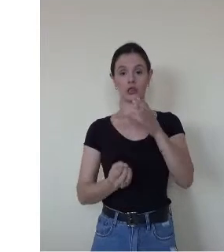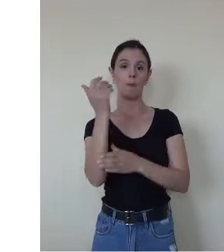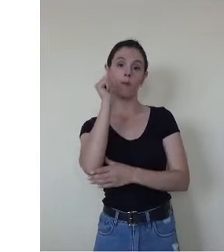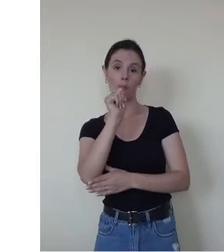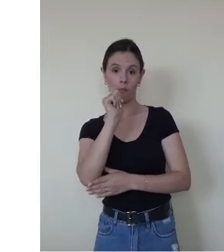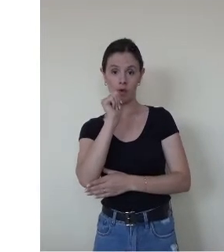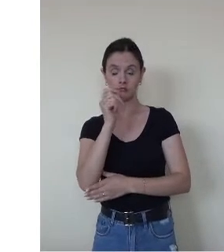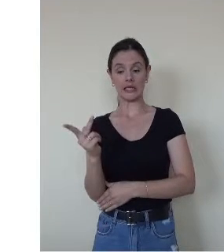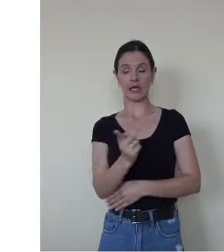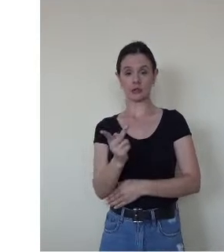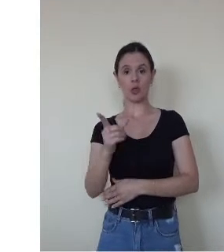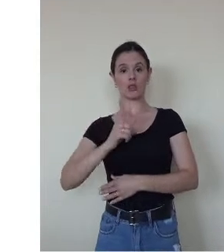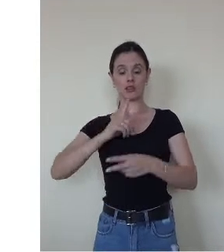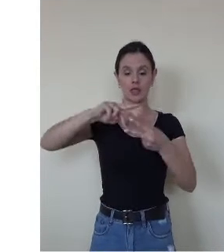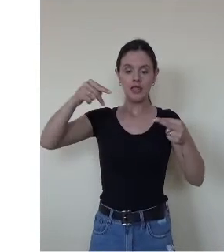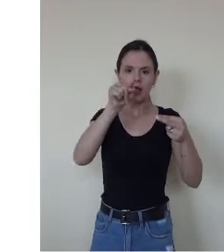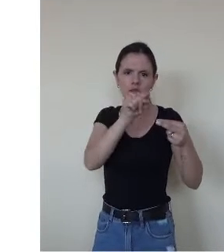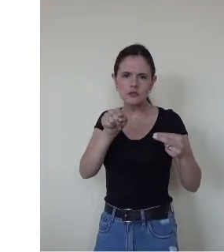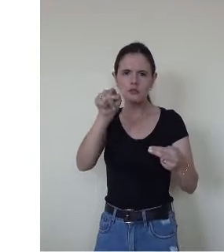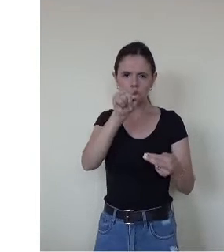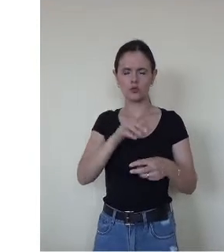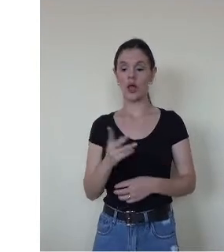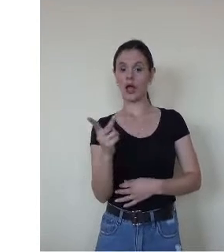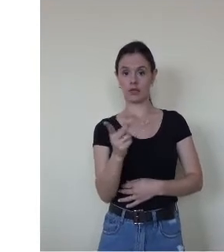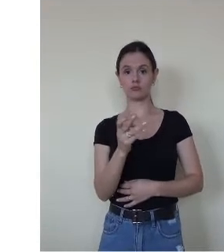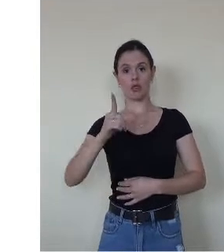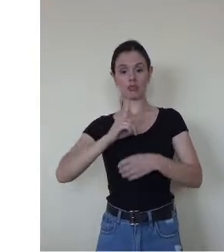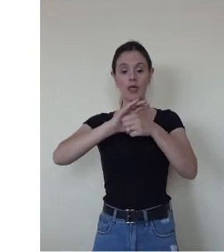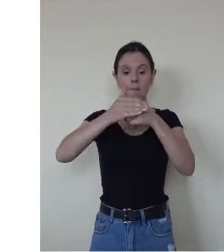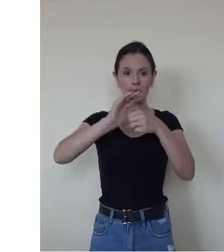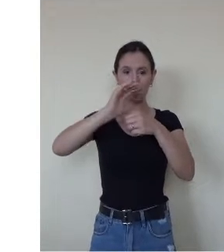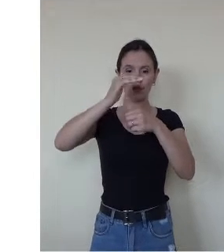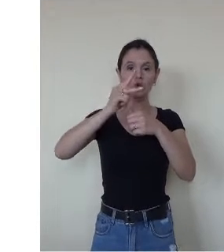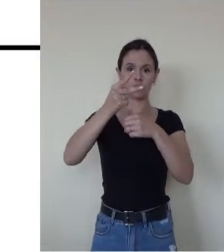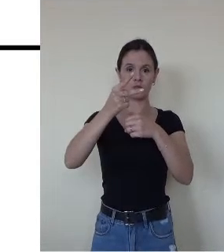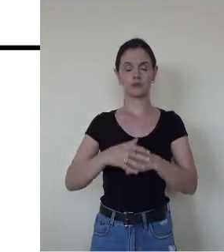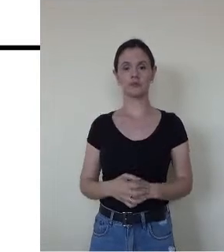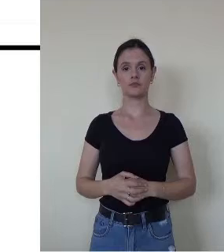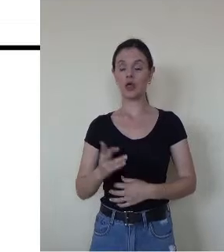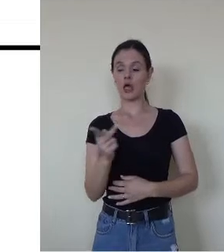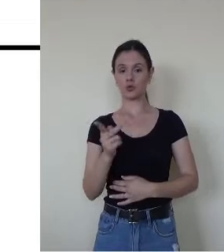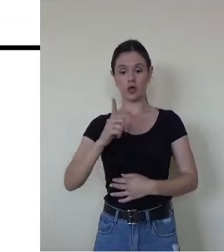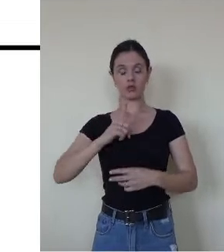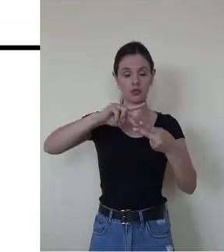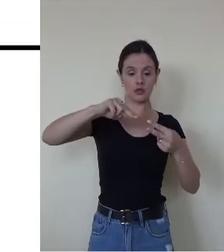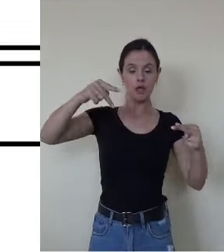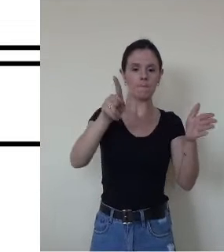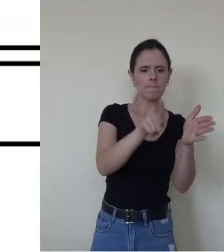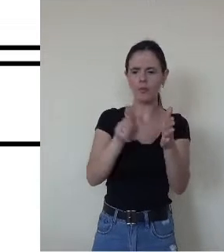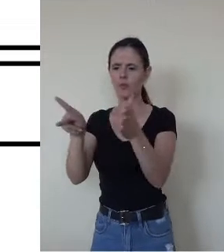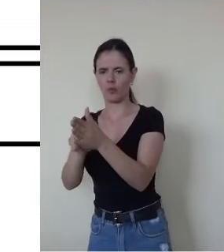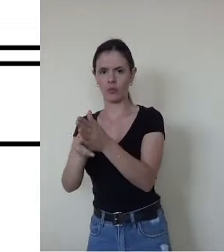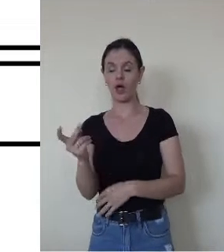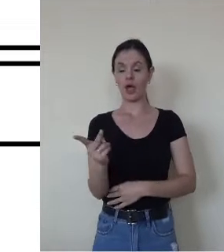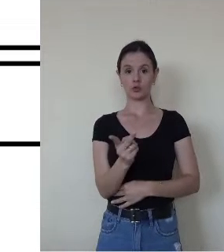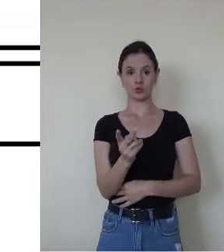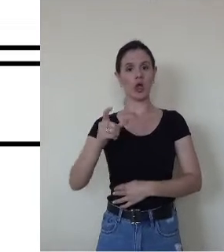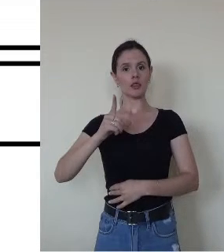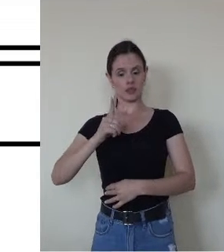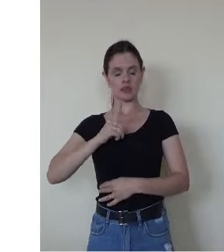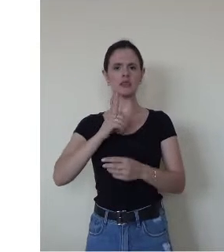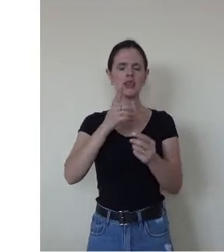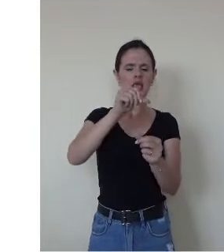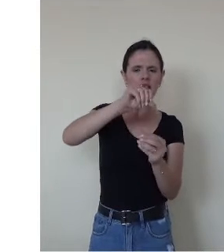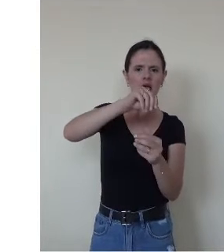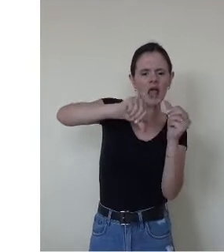origem materna, as duas têm DNA circular, as duas têm membrana dupla, as duas têm material genético